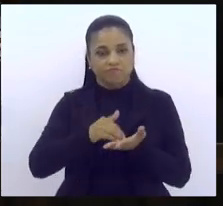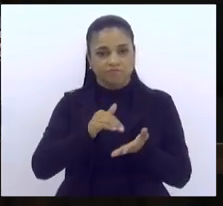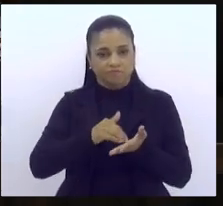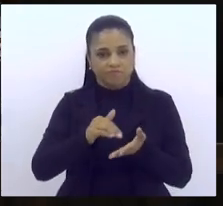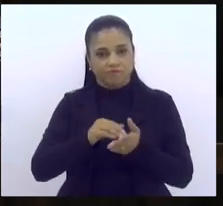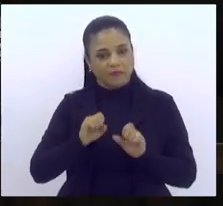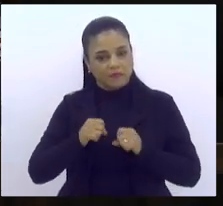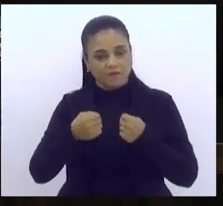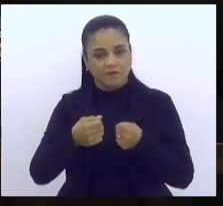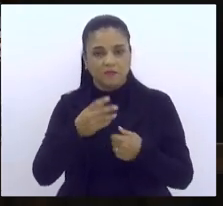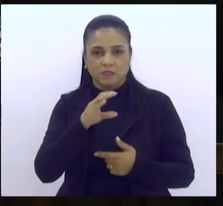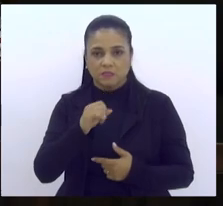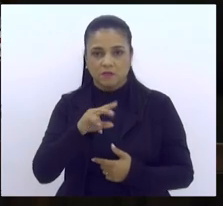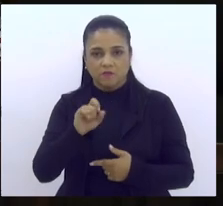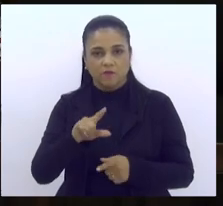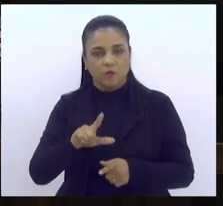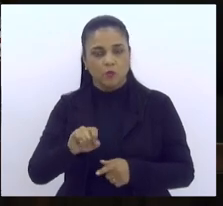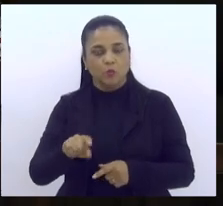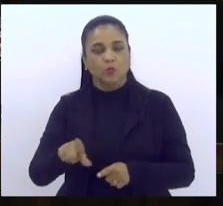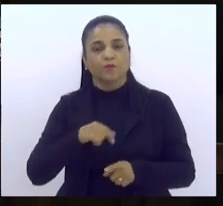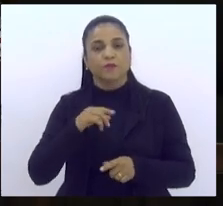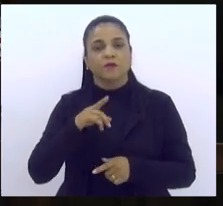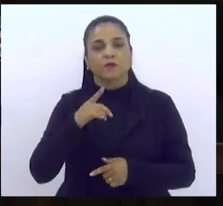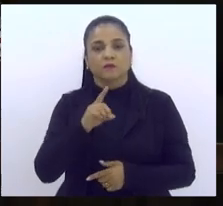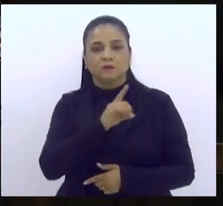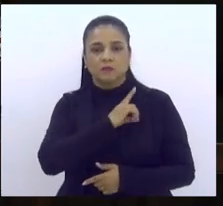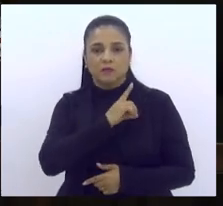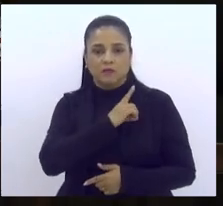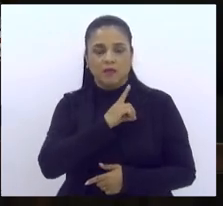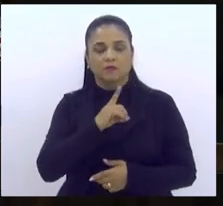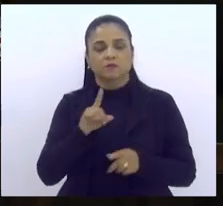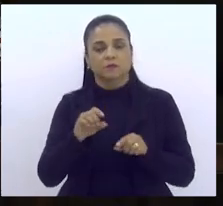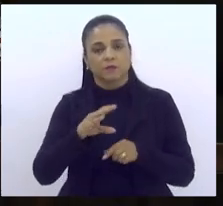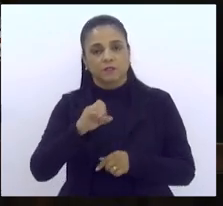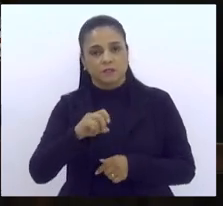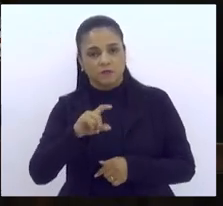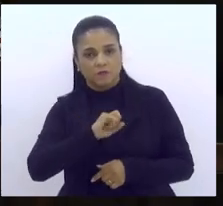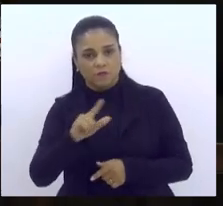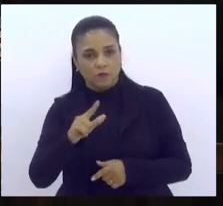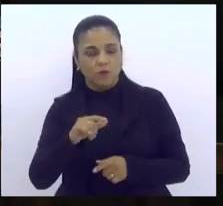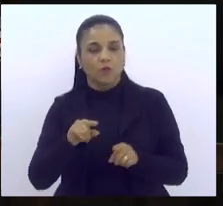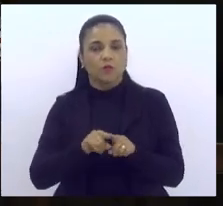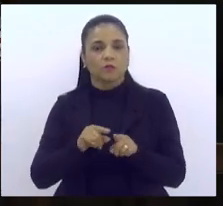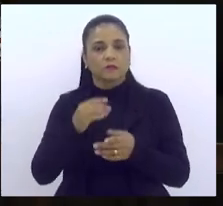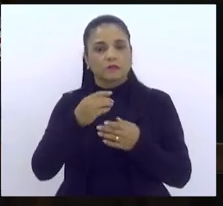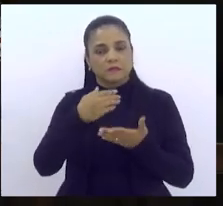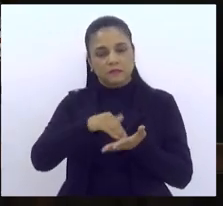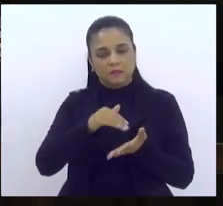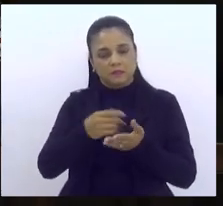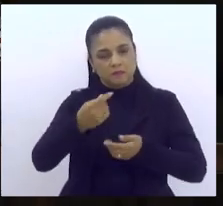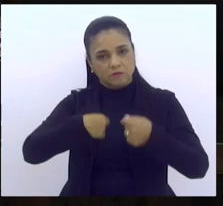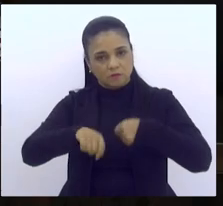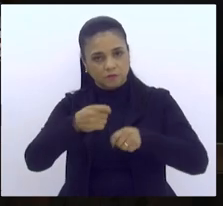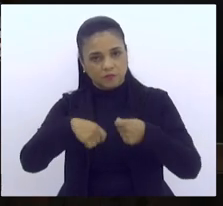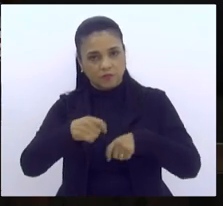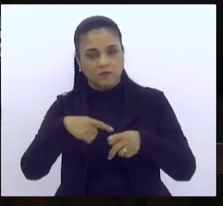Civil, Coronel Leandro, secretário de Estado de Polícia Civil, delegado Fernando Albuquerque, a secretária de Administração, Maria Rosa,